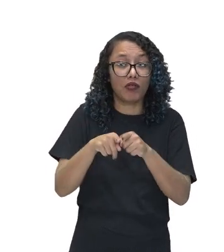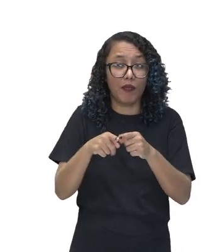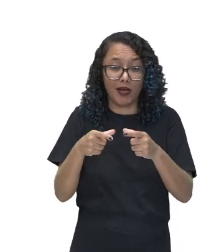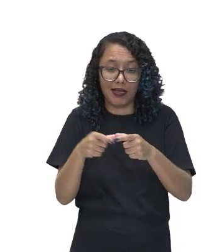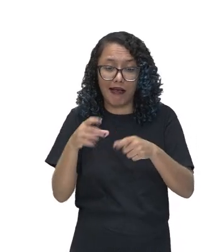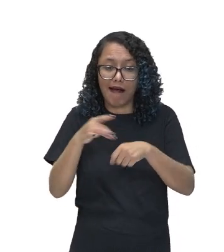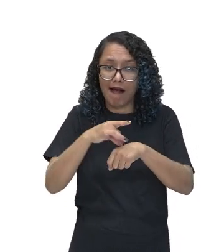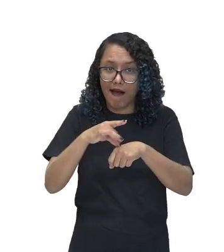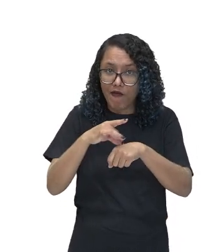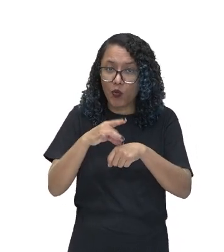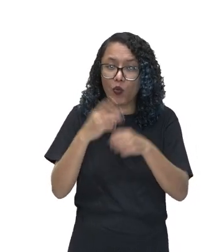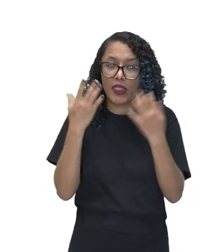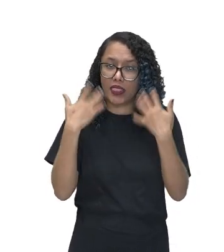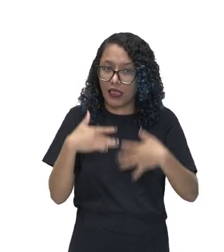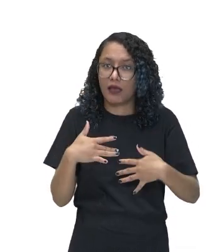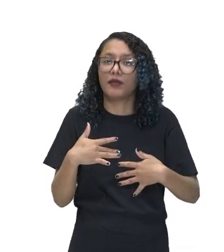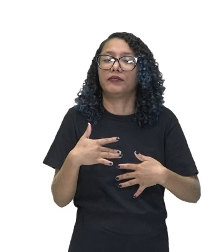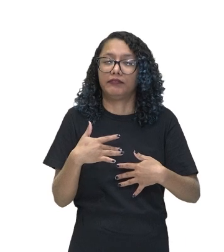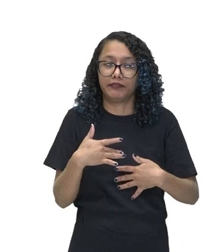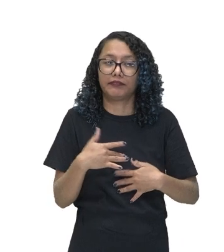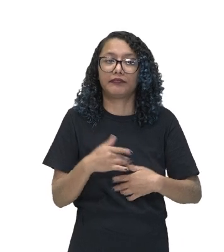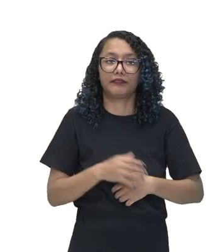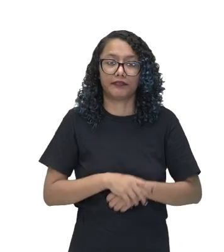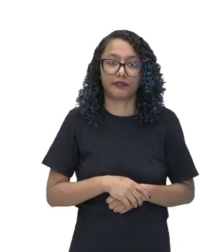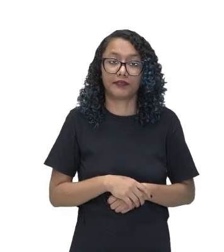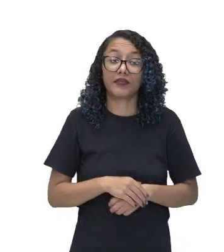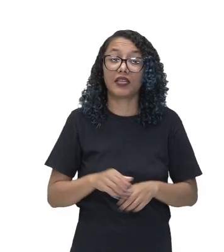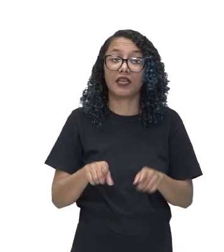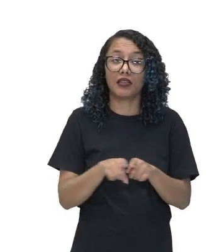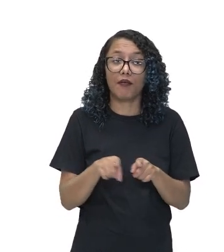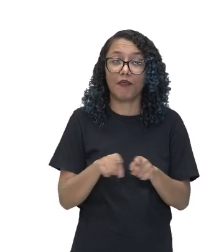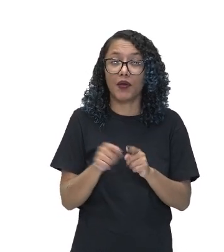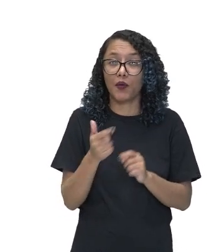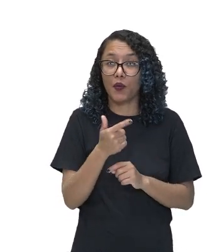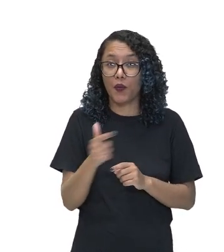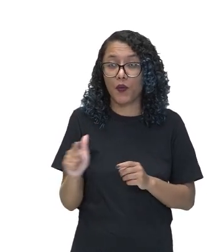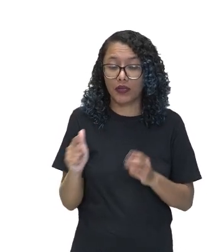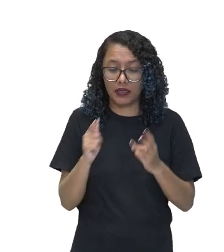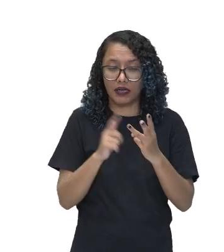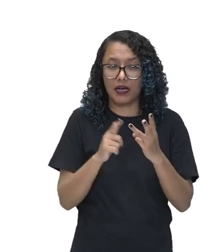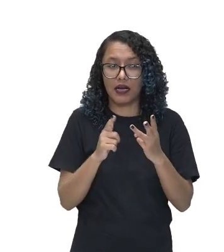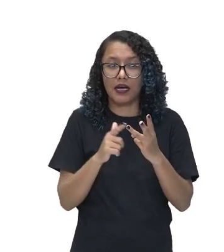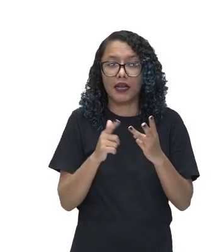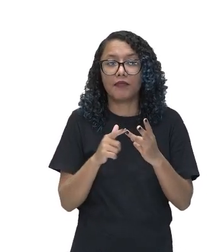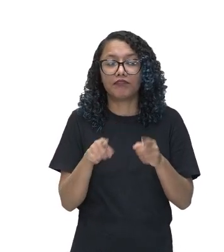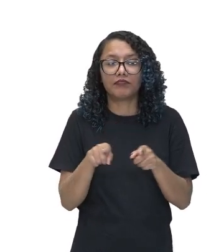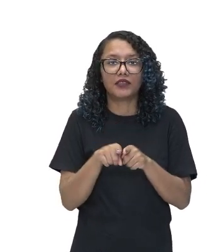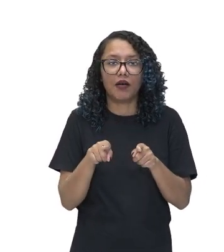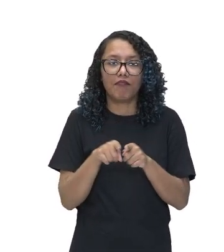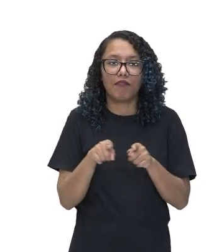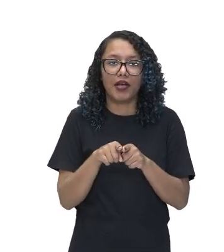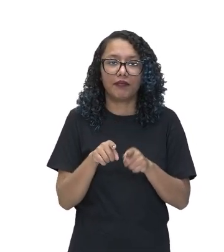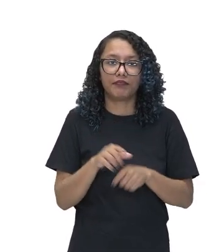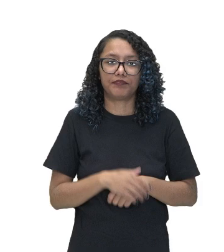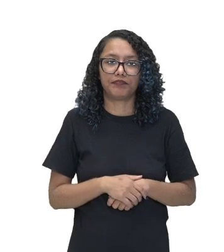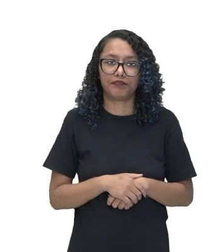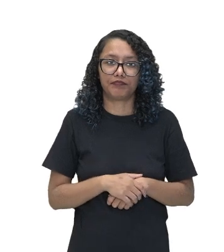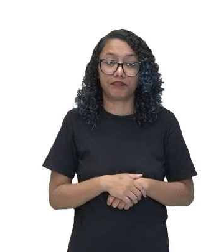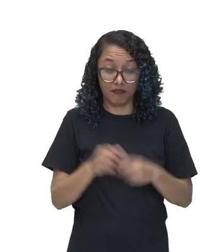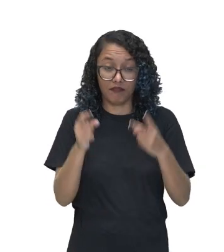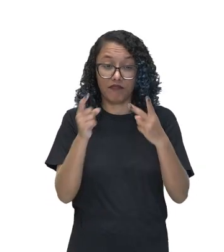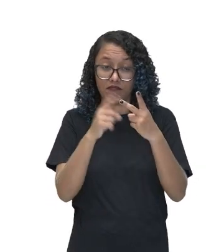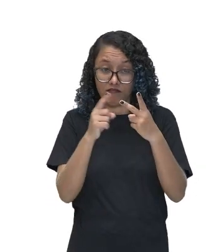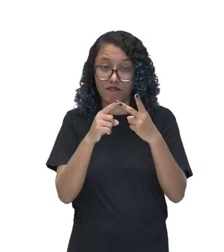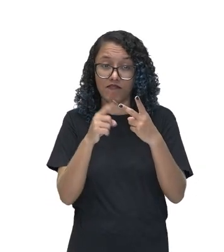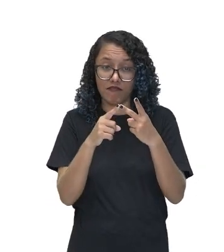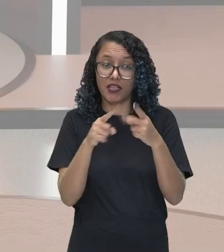temos também, né, aí a região que compreende a Patagônia, né, que ela vai se estender